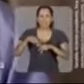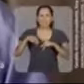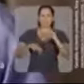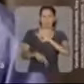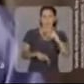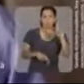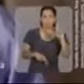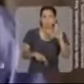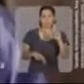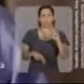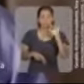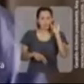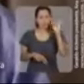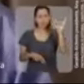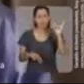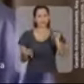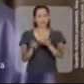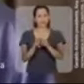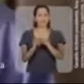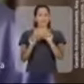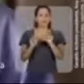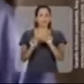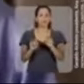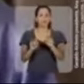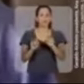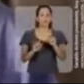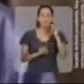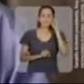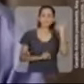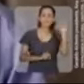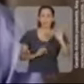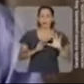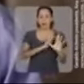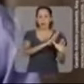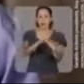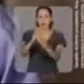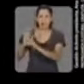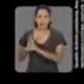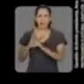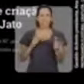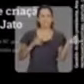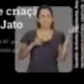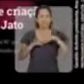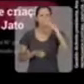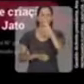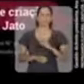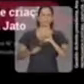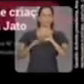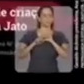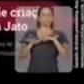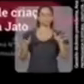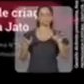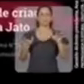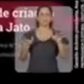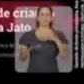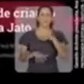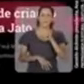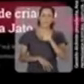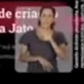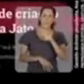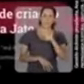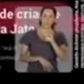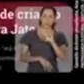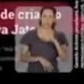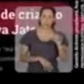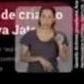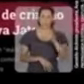de evitar que a corrupção e a roubalheira voltem a comandar o país. Evitar a volta do Petrolão,